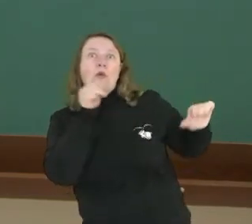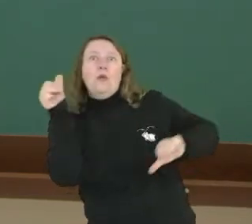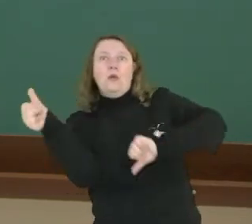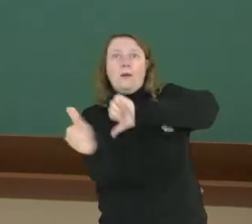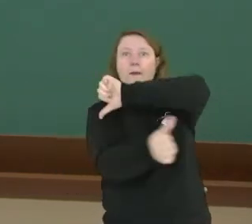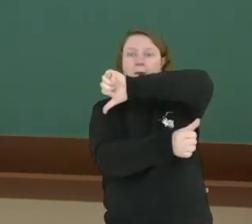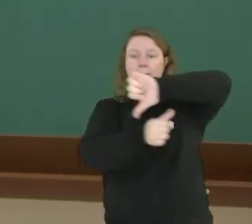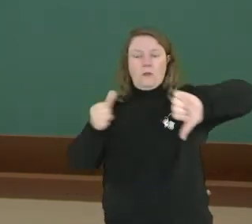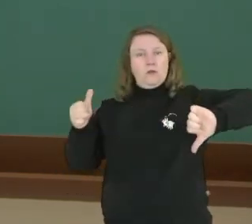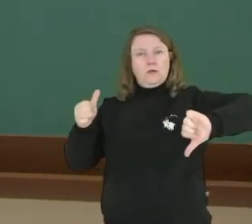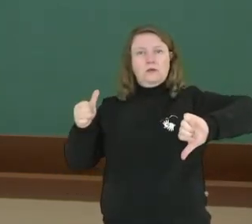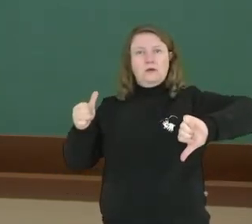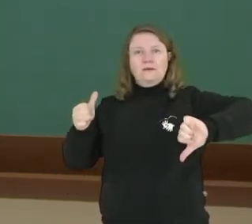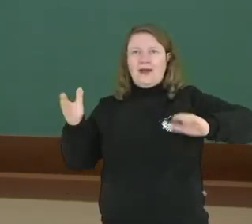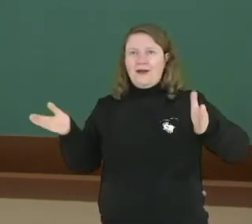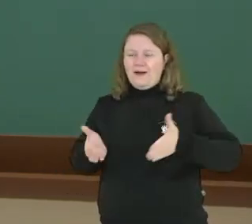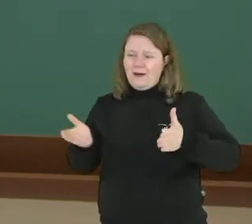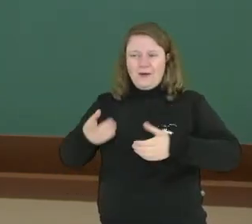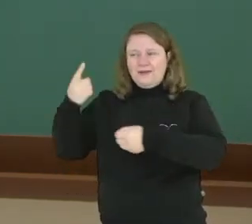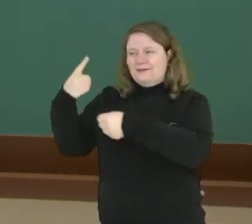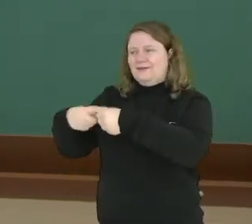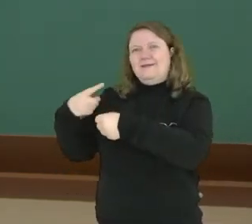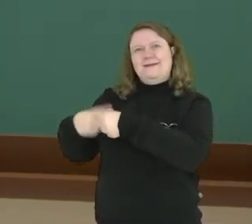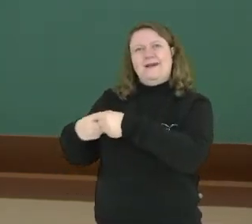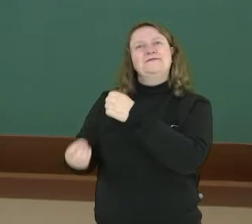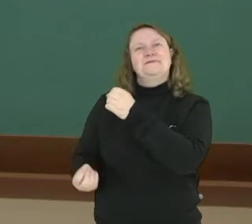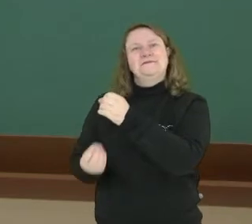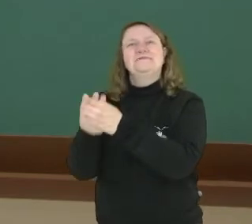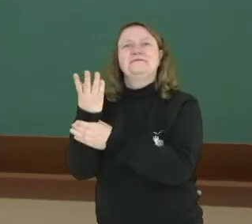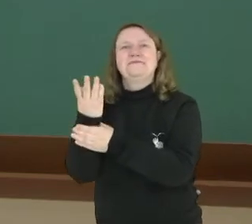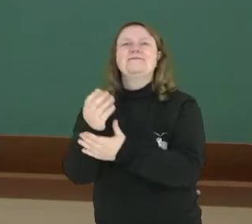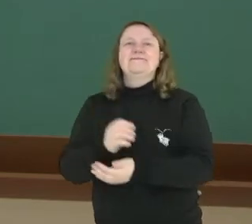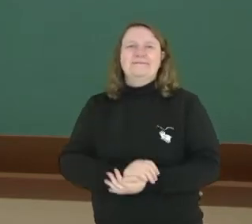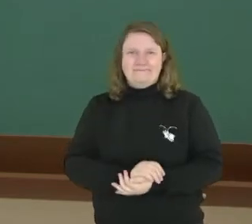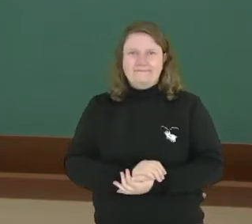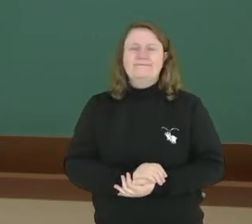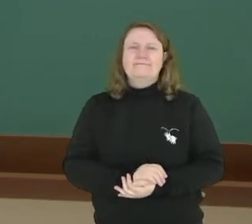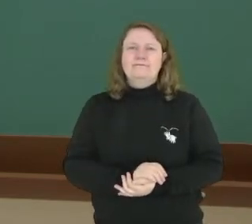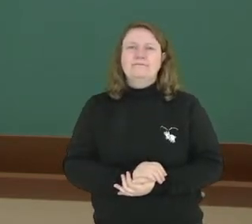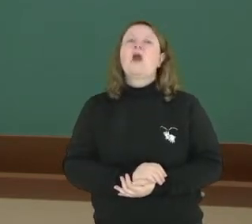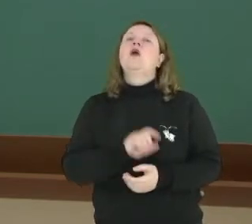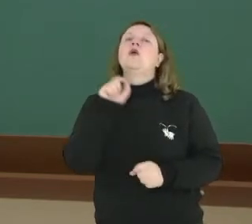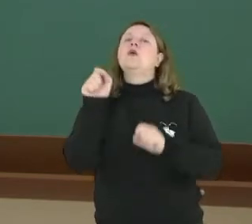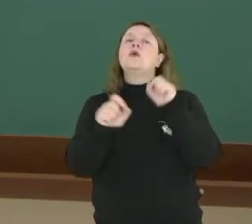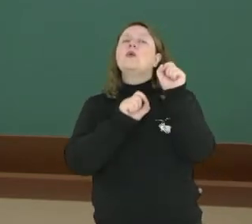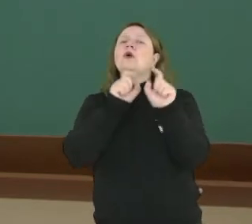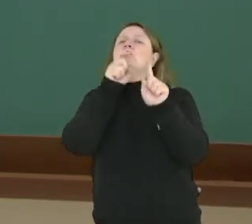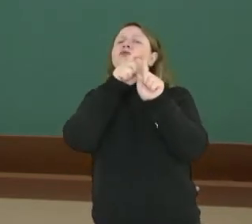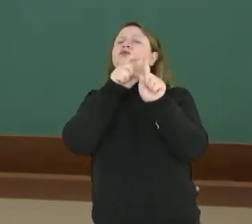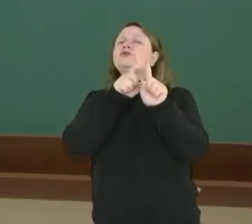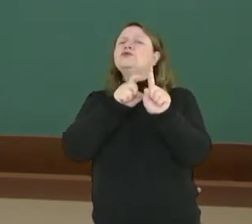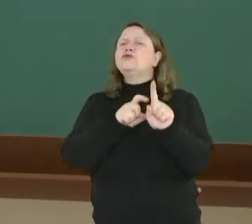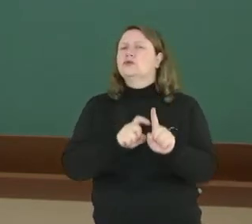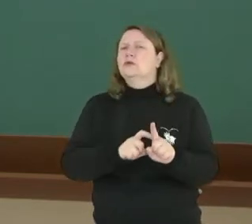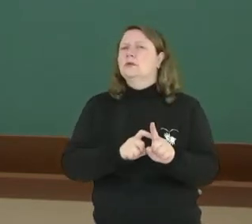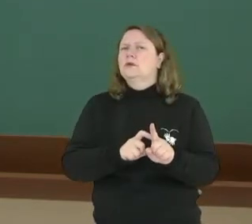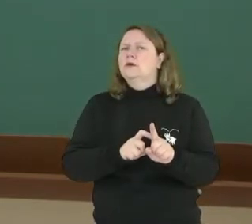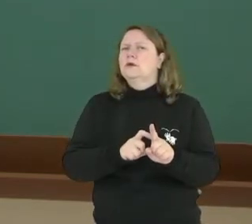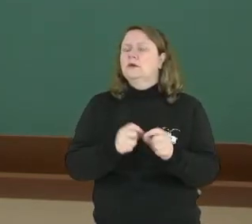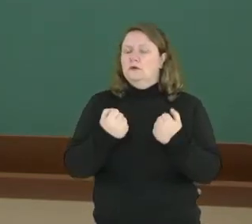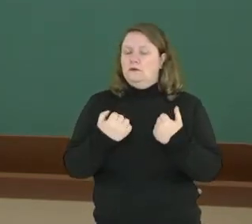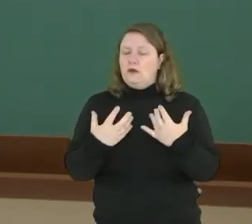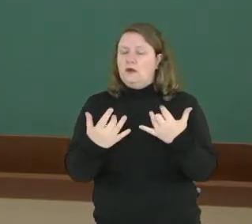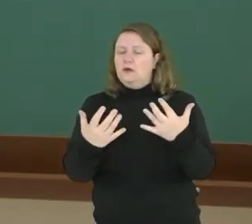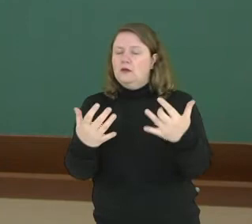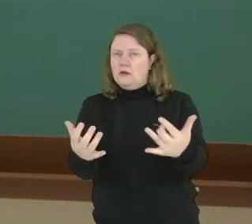alteração. Mas vamos conhecer que tipo de vegetação ocupava originalmente toda a região sul do Brasil e aí